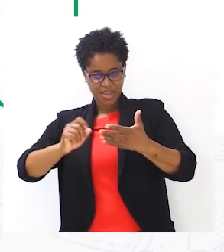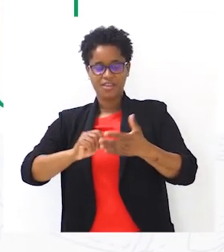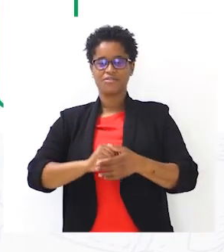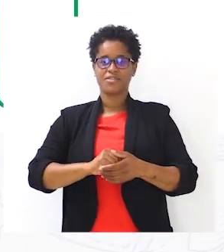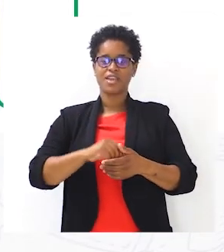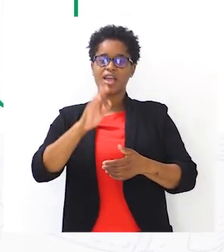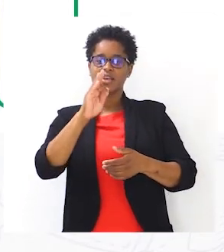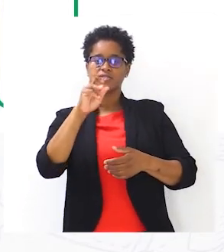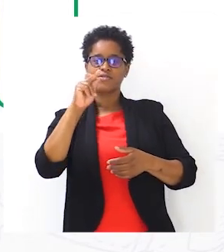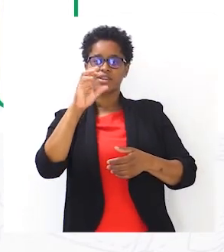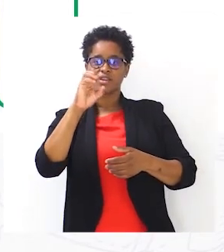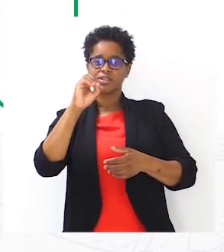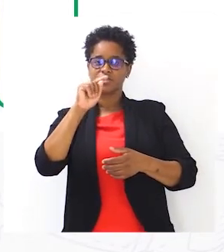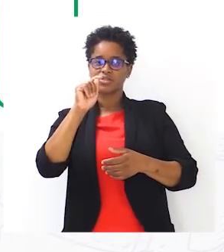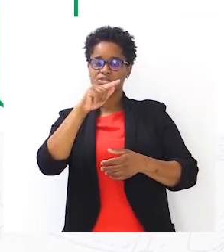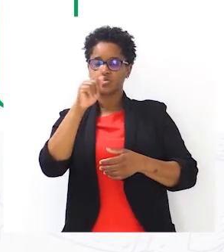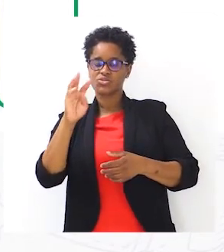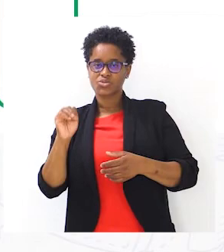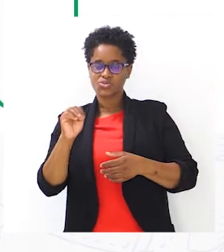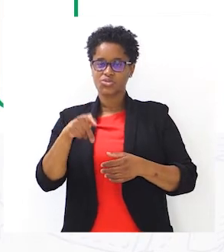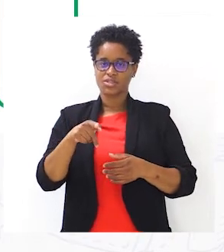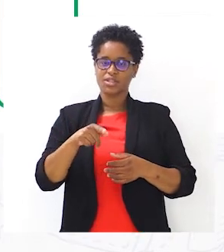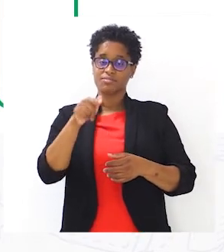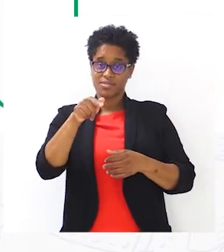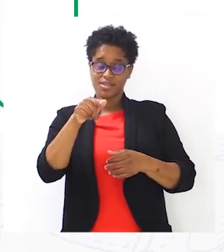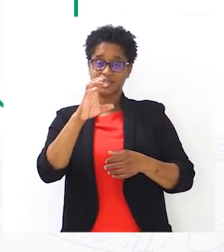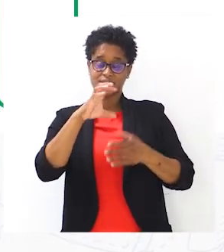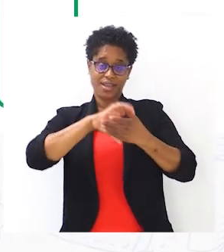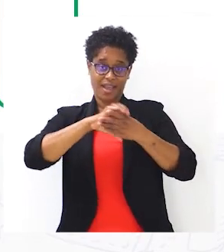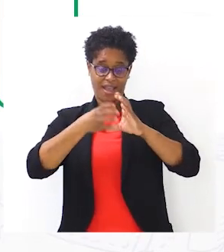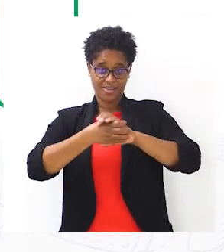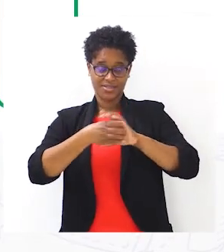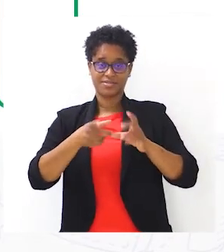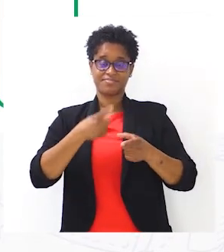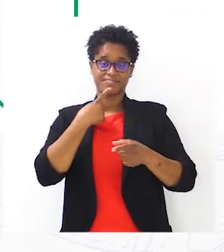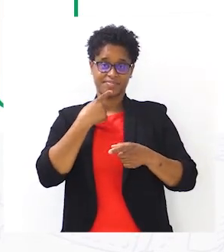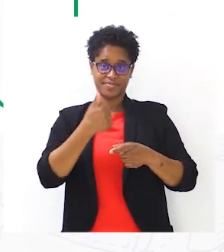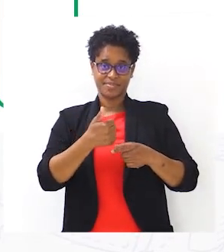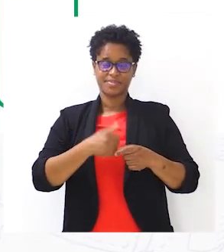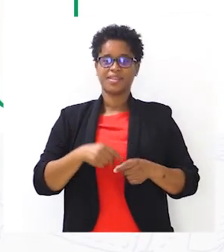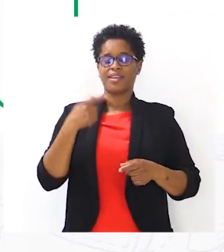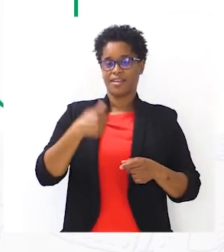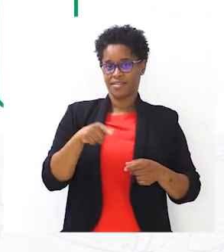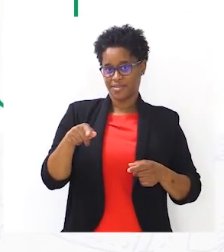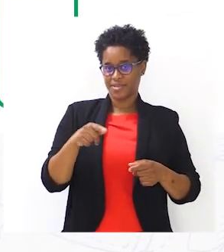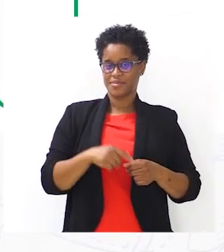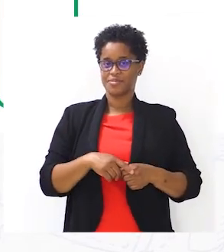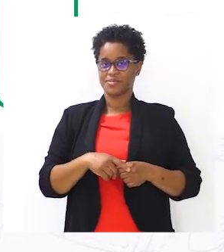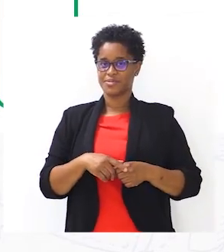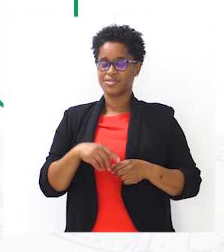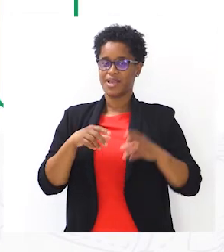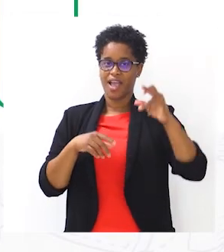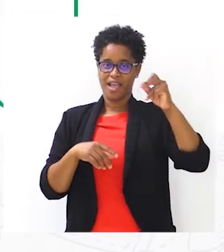as frações correspondentes nas caixas. Certo? Aqui temos a linha